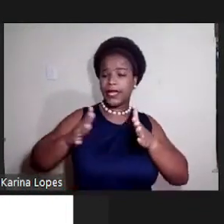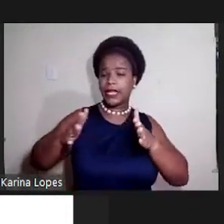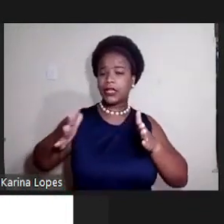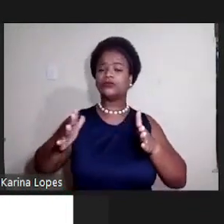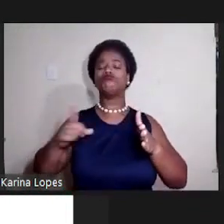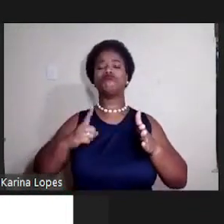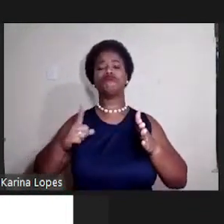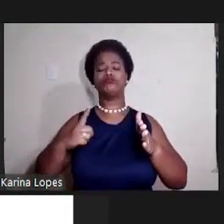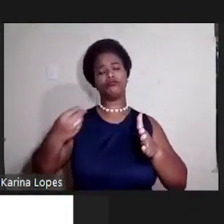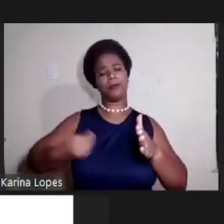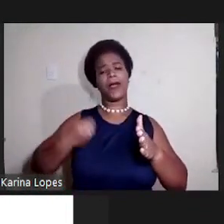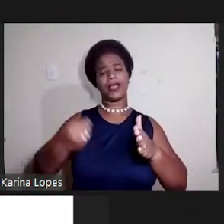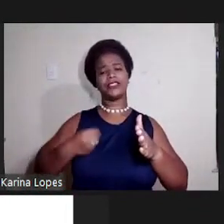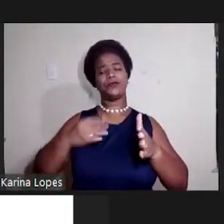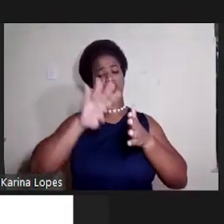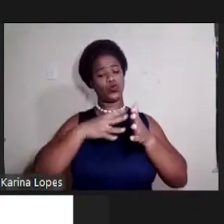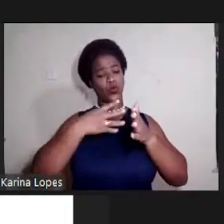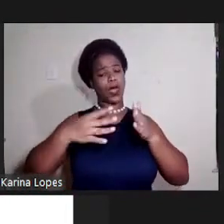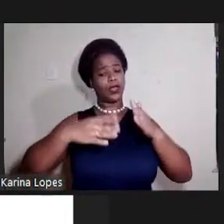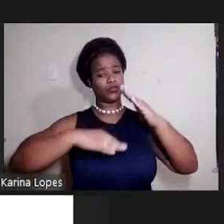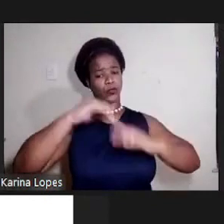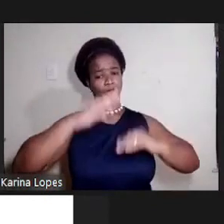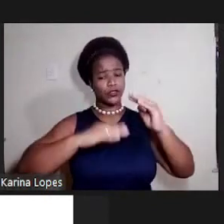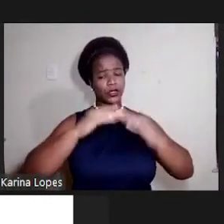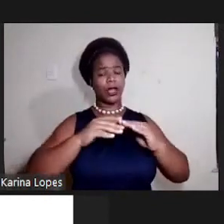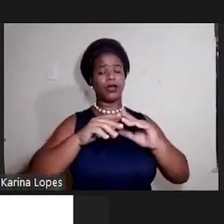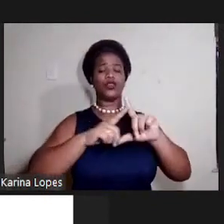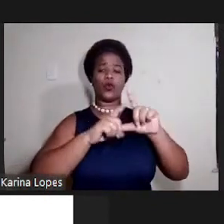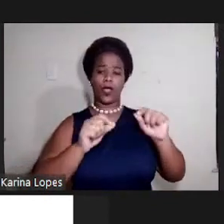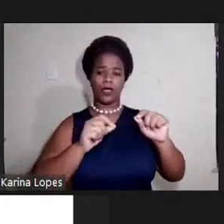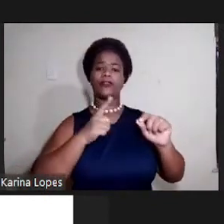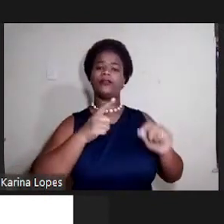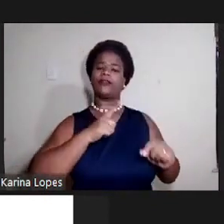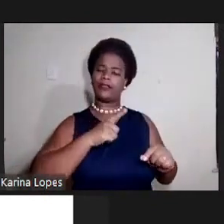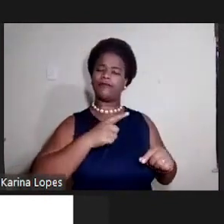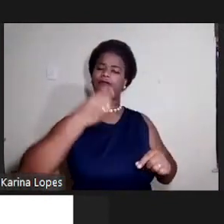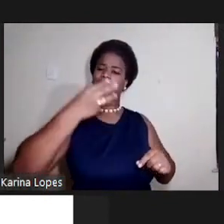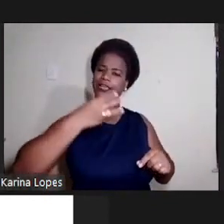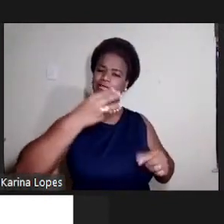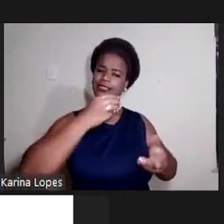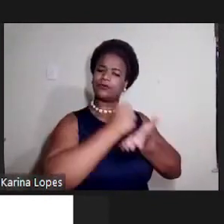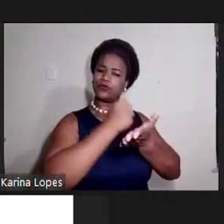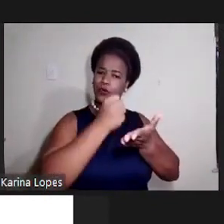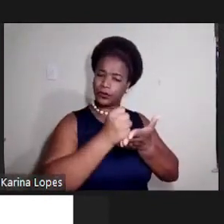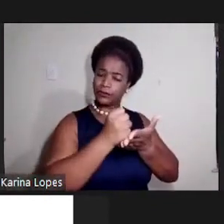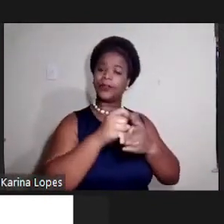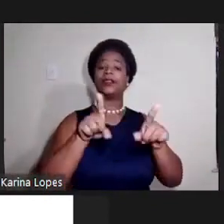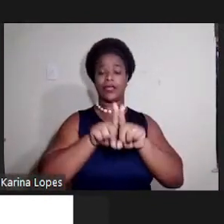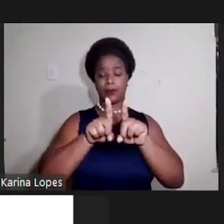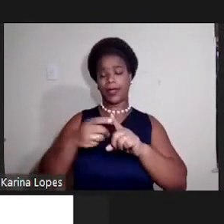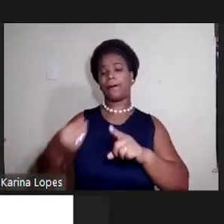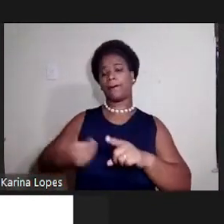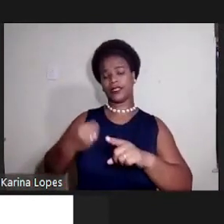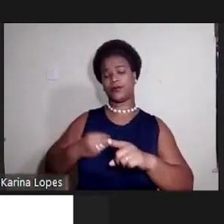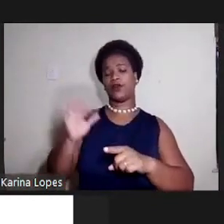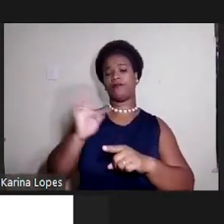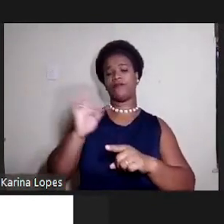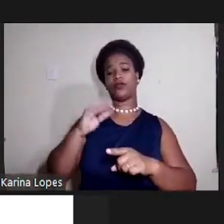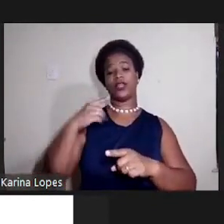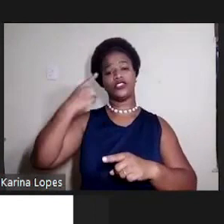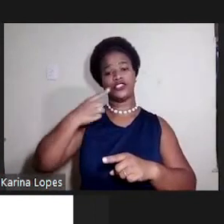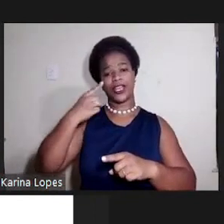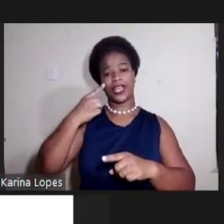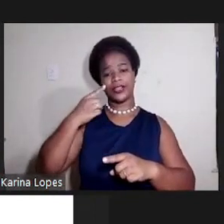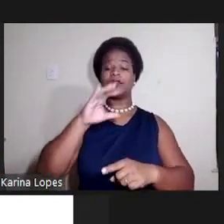os quadros da UFJF na qualidade de terceirizada e que esteve na Faculdade de Direito, a Cida sempre desempenhou com